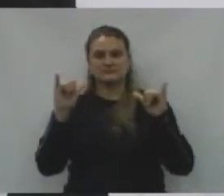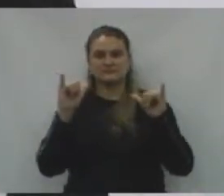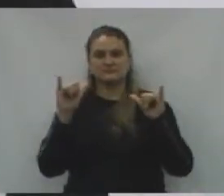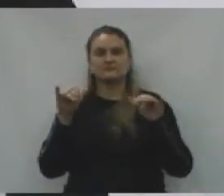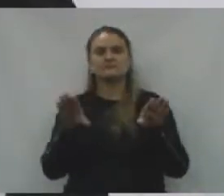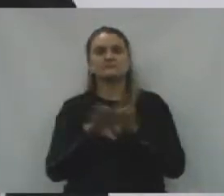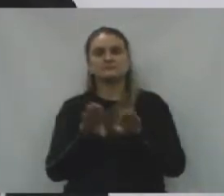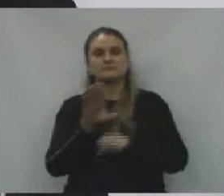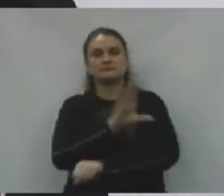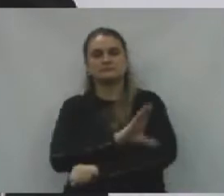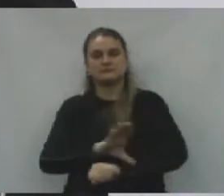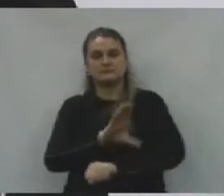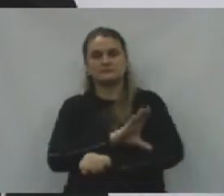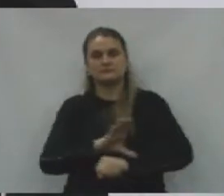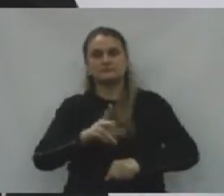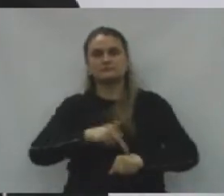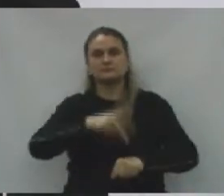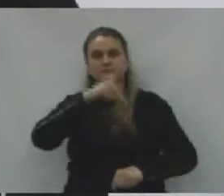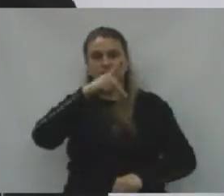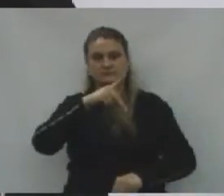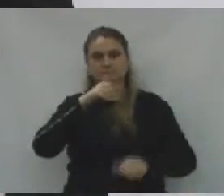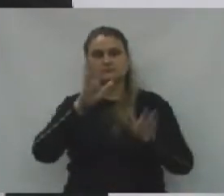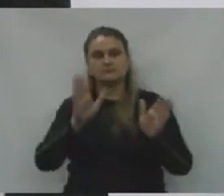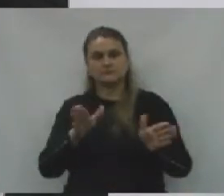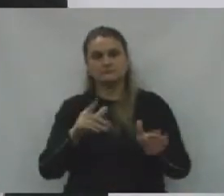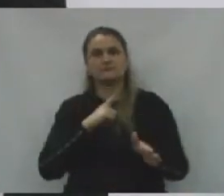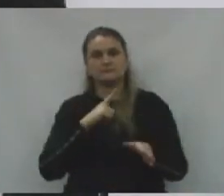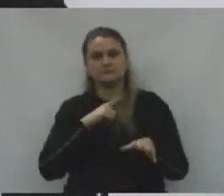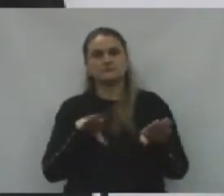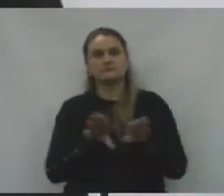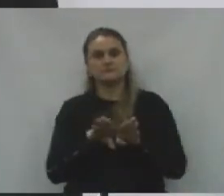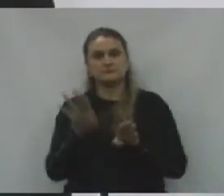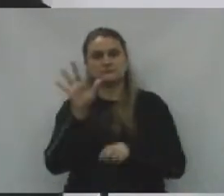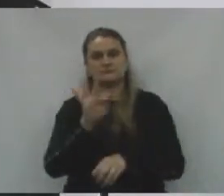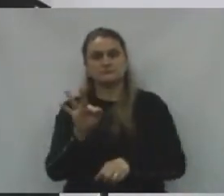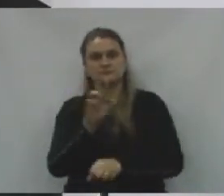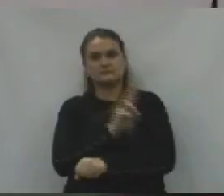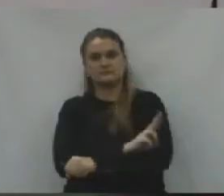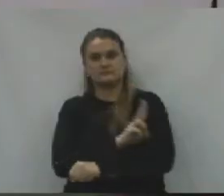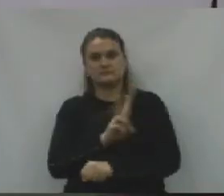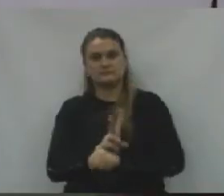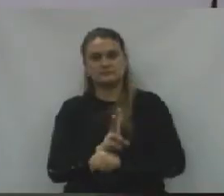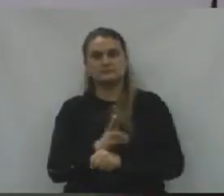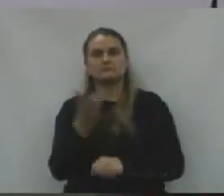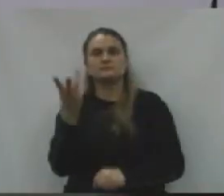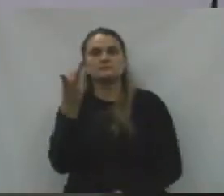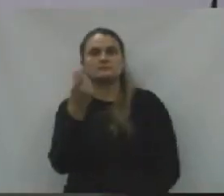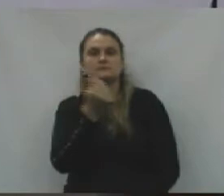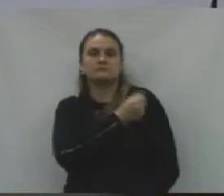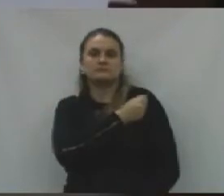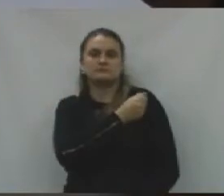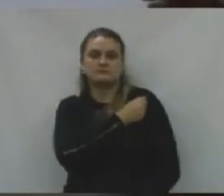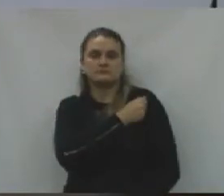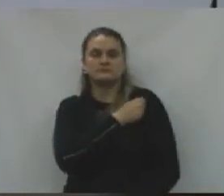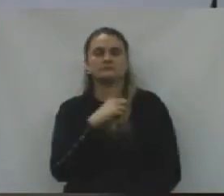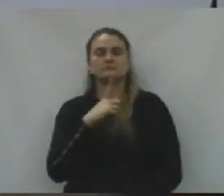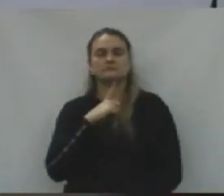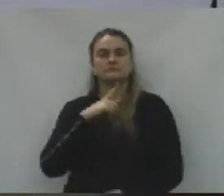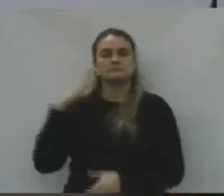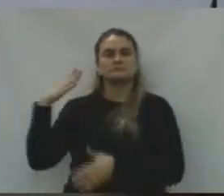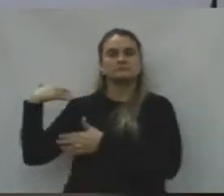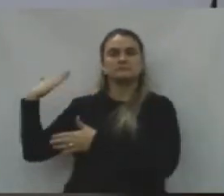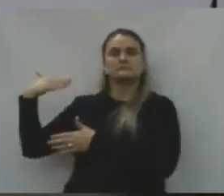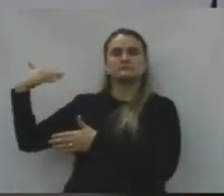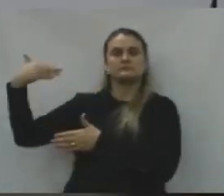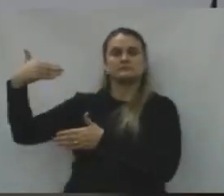informação, além de cursos de pós-graduação, hoje oferecidos também pela Uniuv. Quanto a números, trouxemos aqui desde o